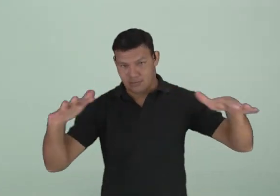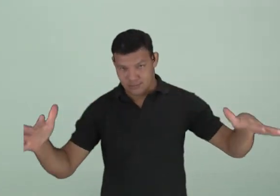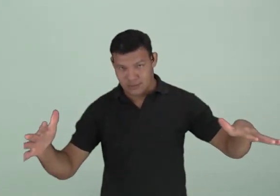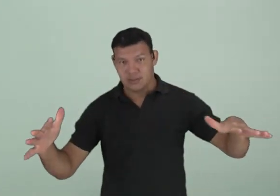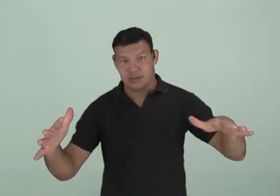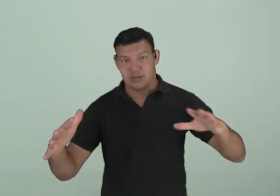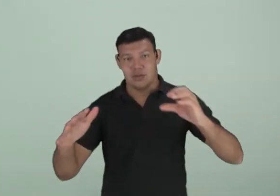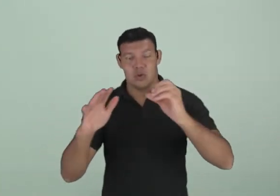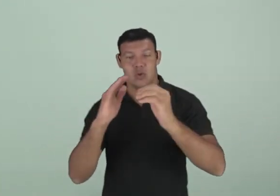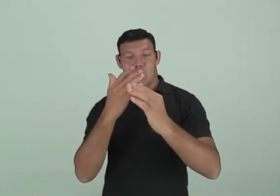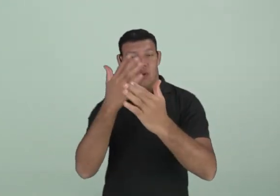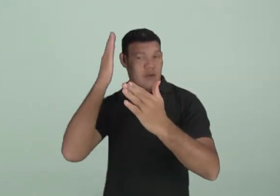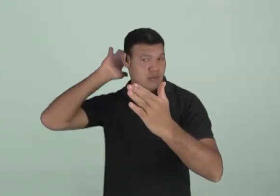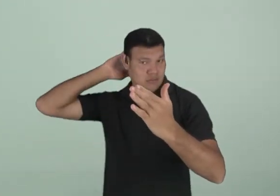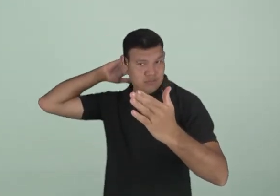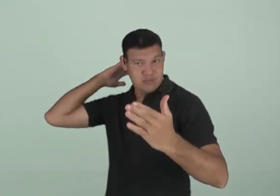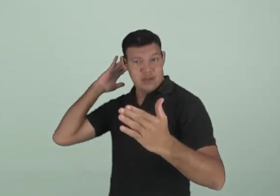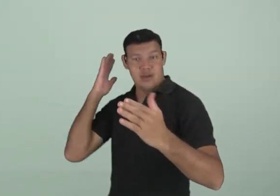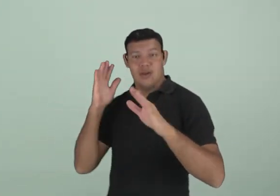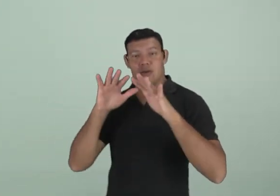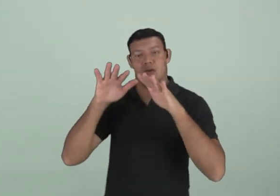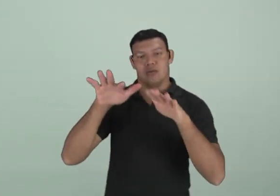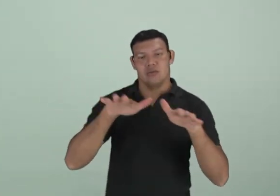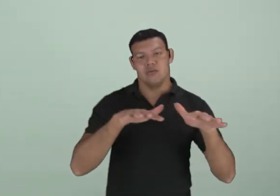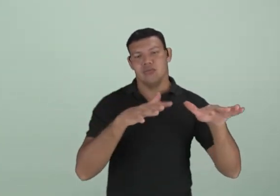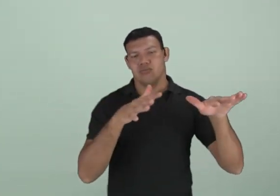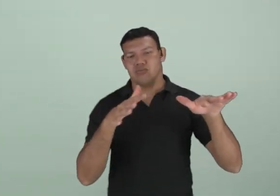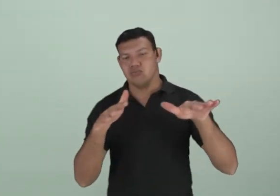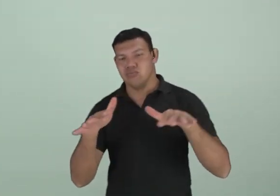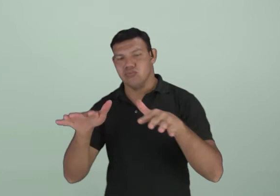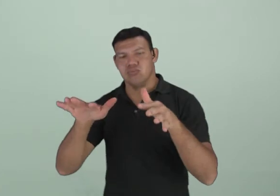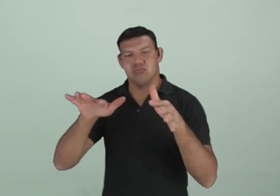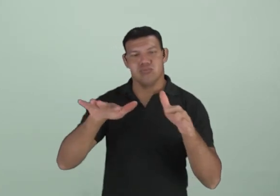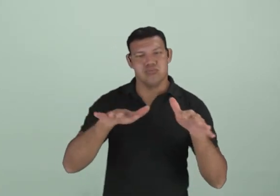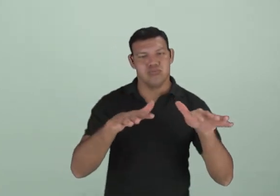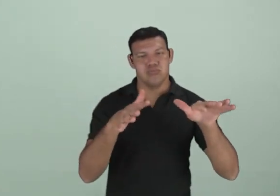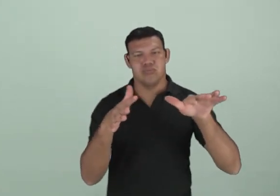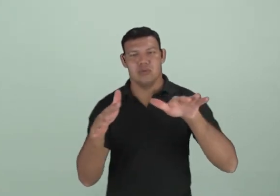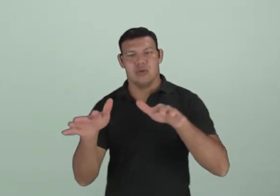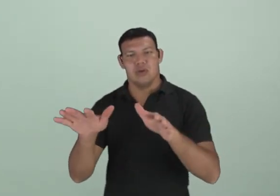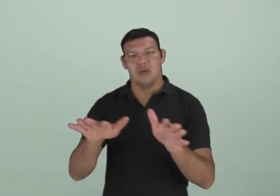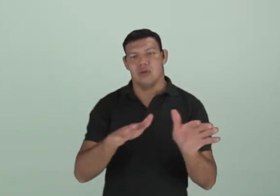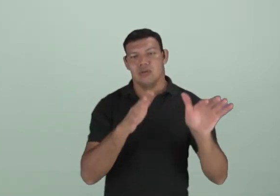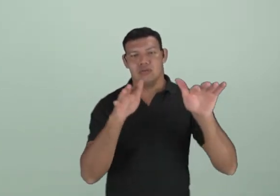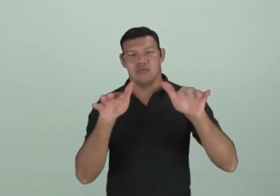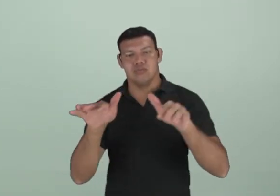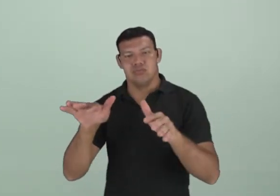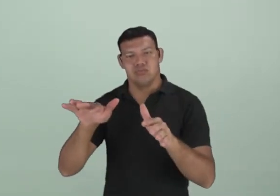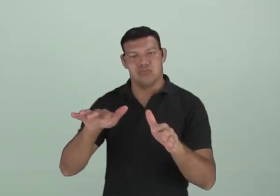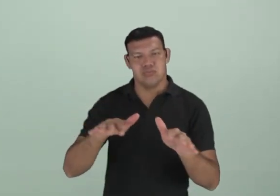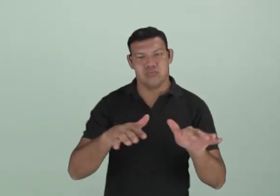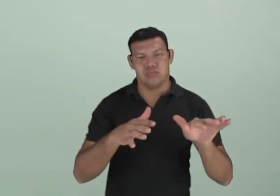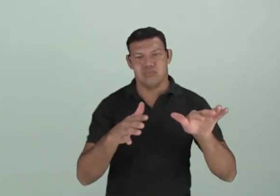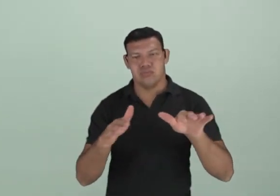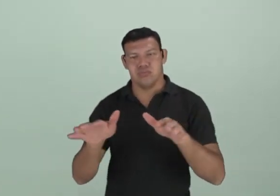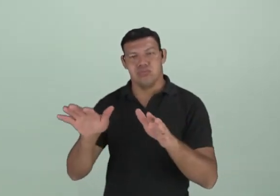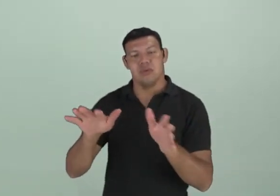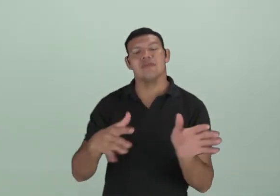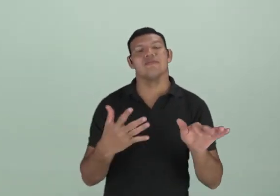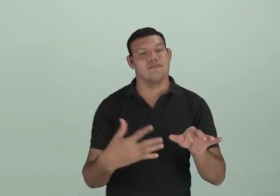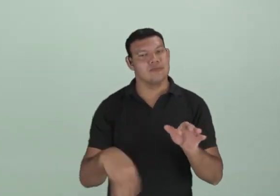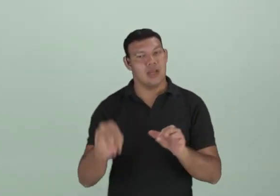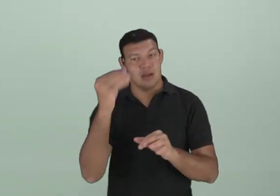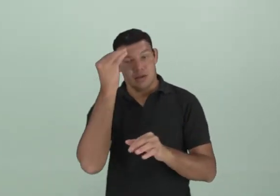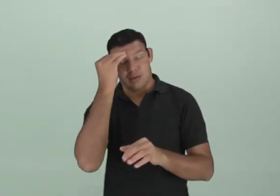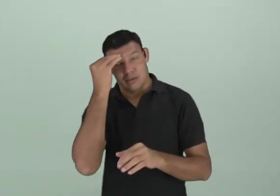está virado para a Lua, a gente diz que ele está em maré baixa, porque ele não está sofrendo tanta influência do corpo lunar, tá? Então, gravem